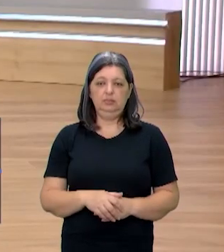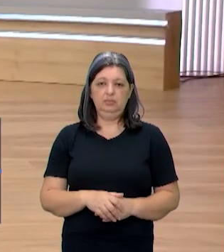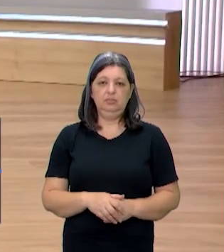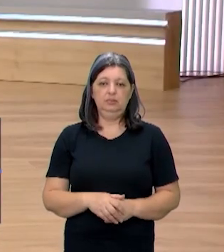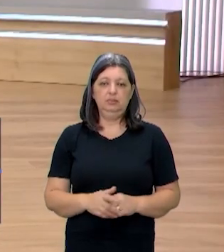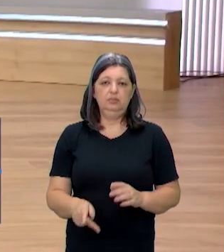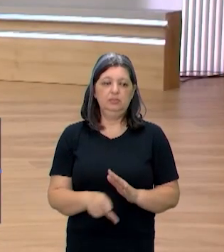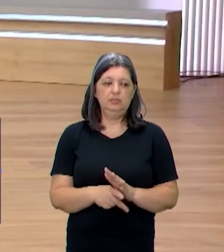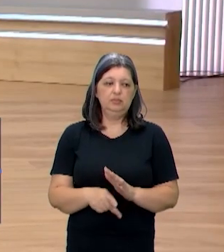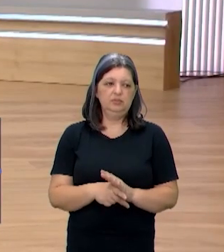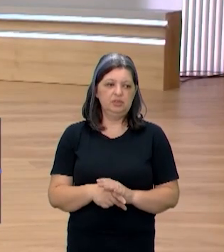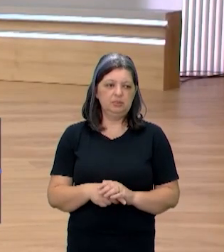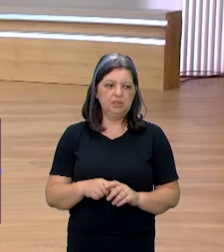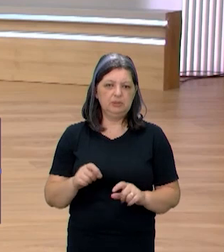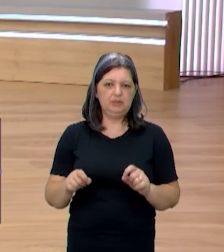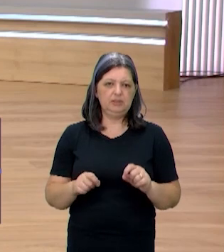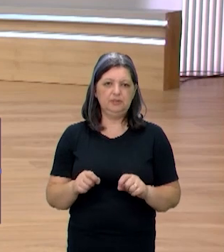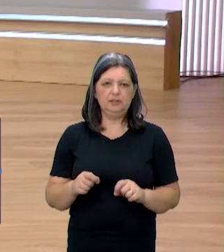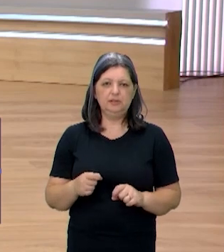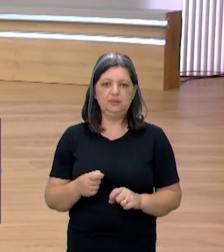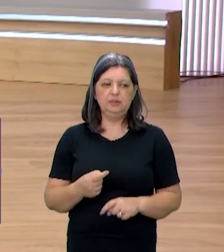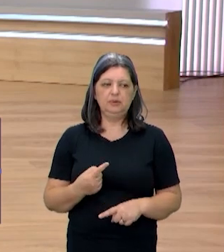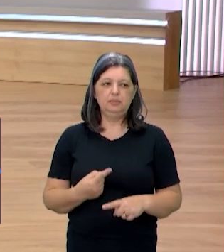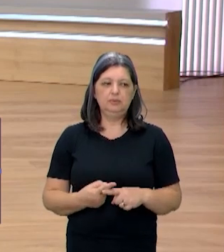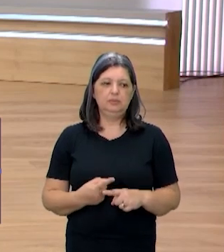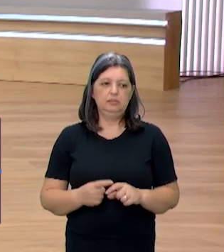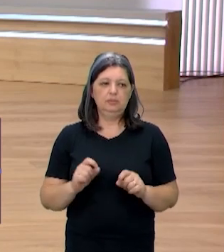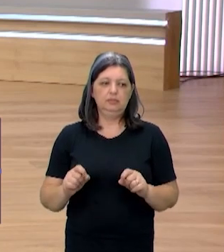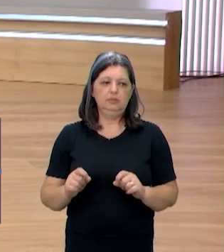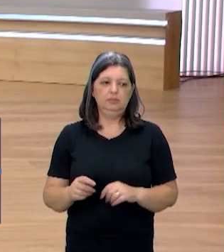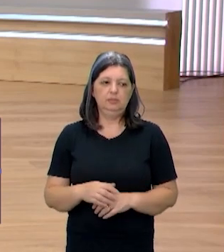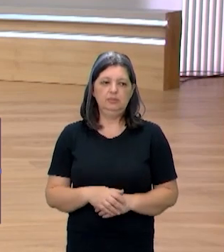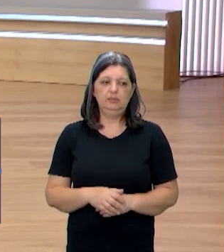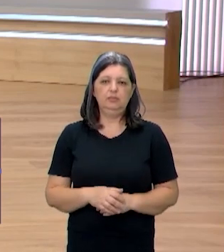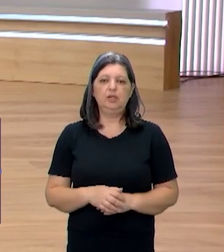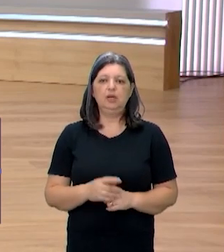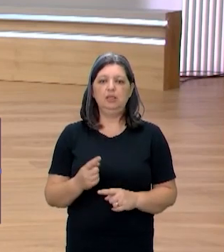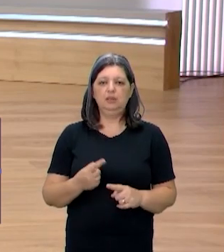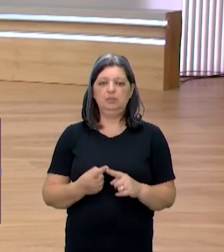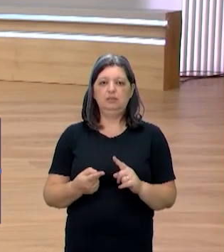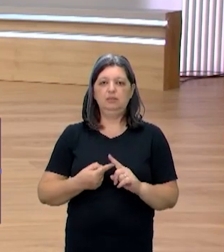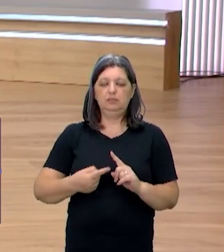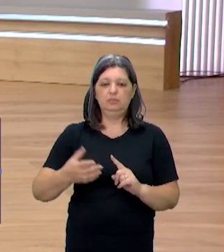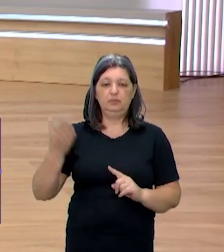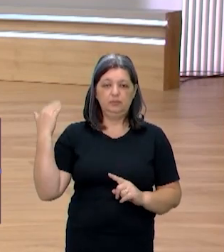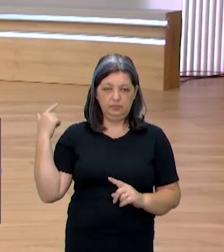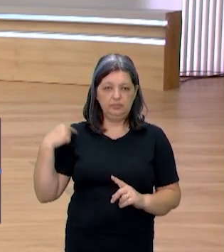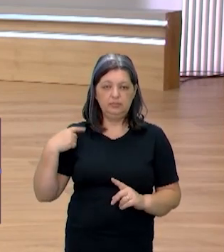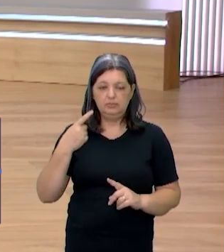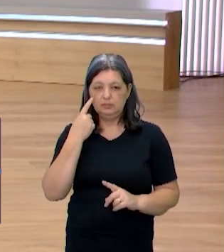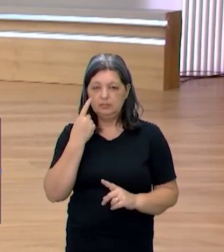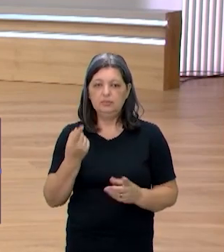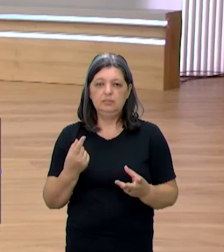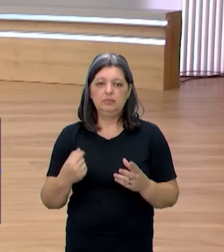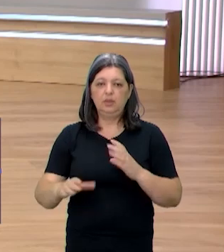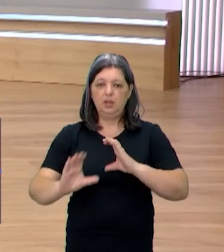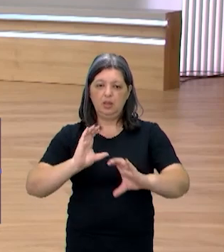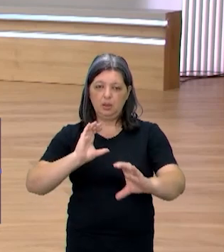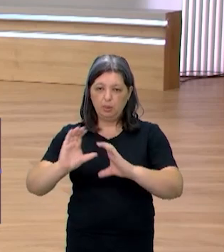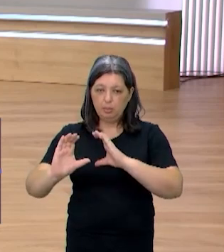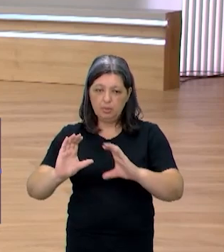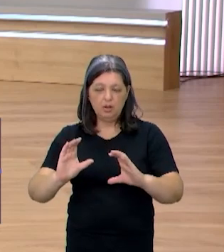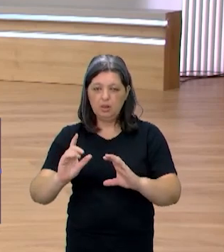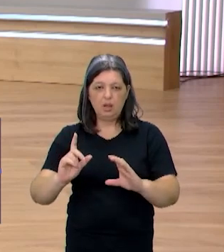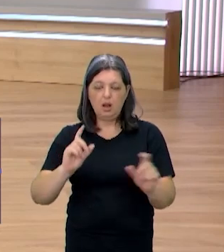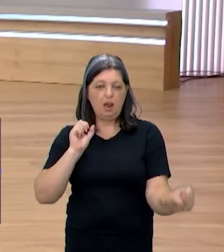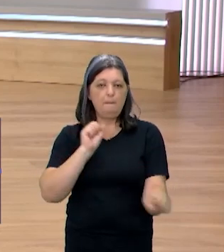né? né? Caiu Então, tudo. caiu O que vocês fizeram, gente, quando caiu tudo? Então, Olhou o céu, nossa, as pessoas podem se comunicar pessoalmente,